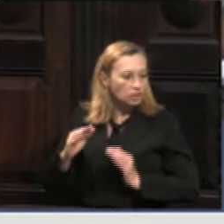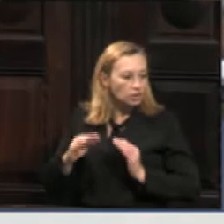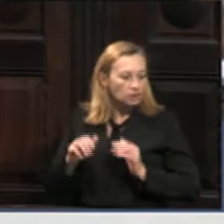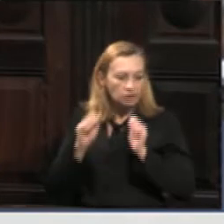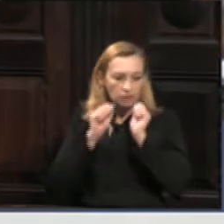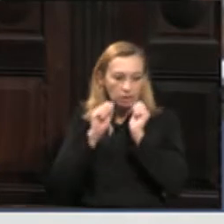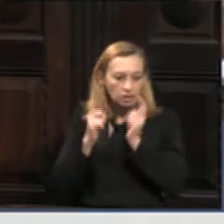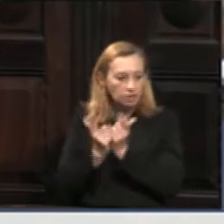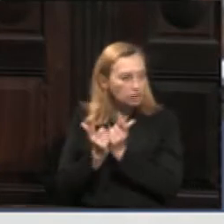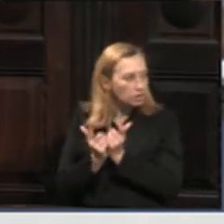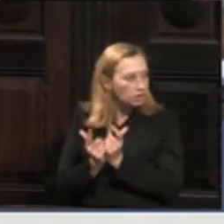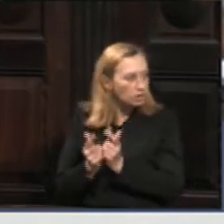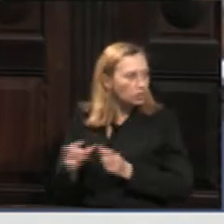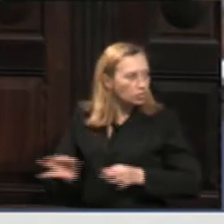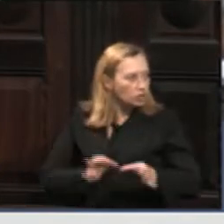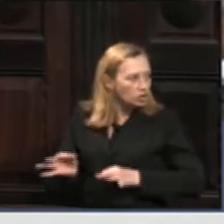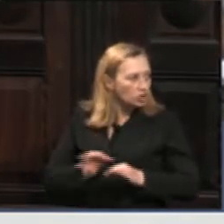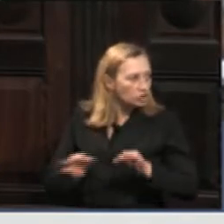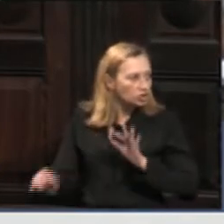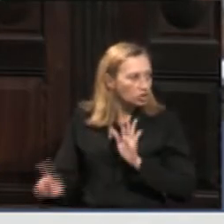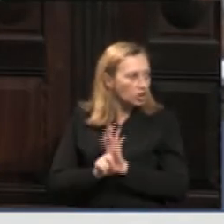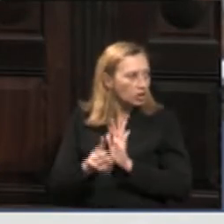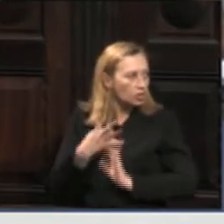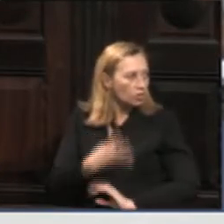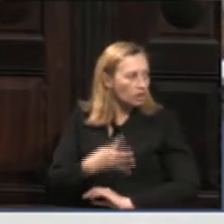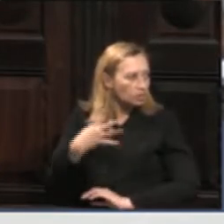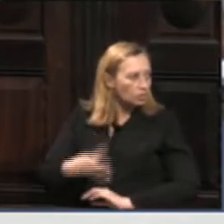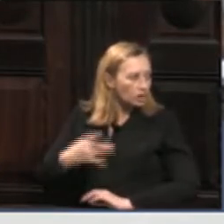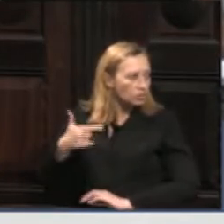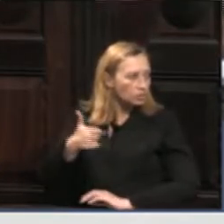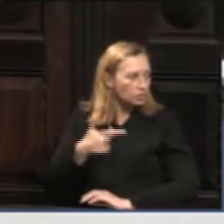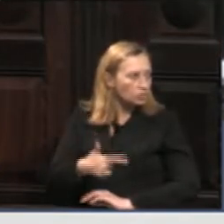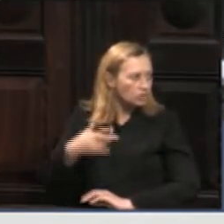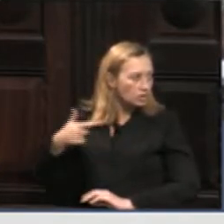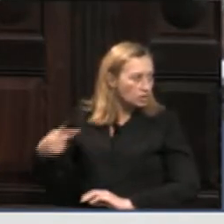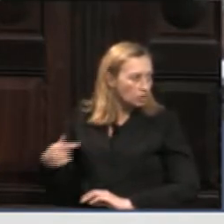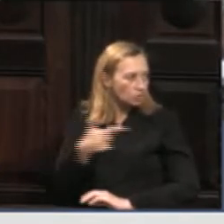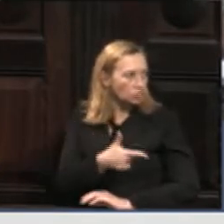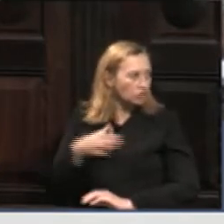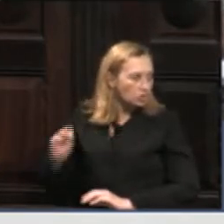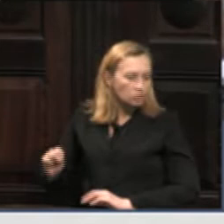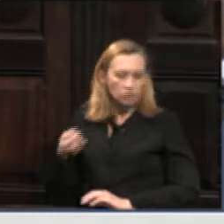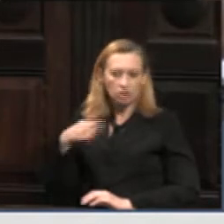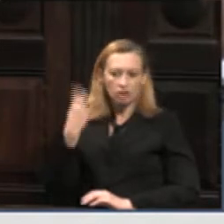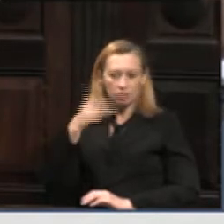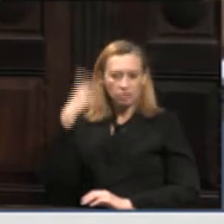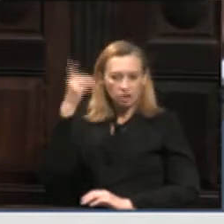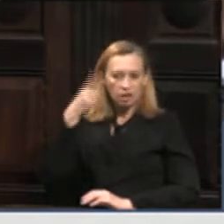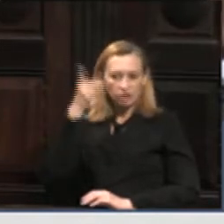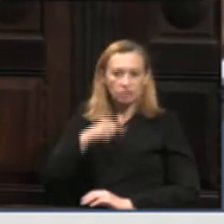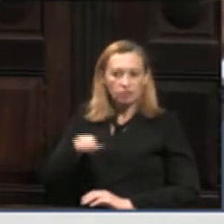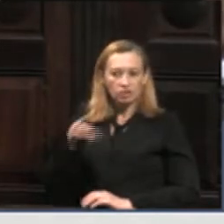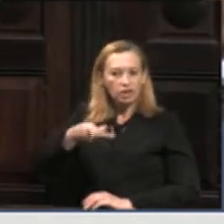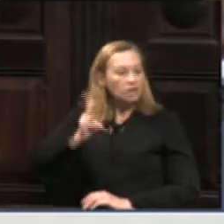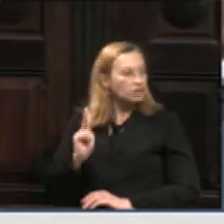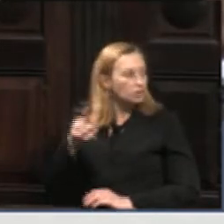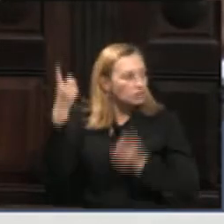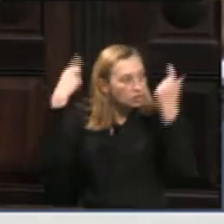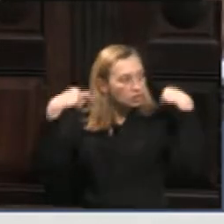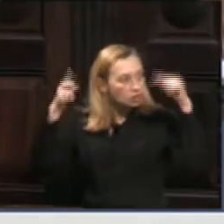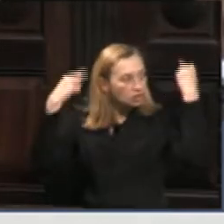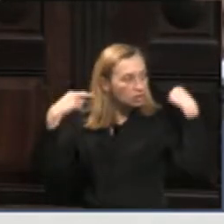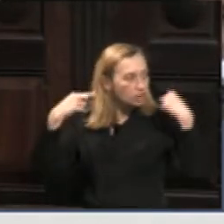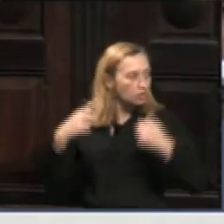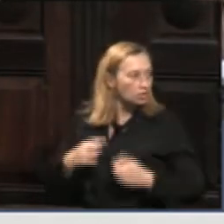seja incluído na ordem do dia o projeto de lei número 4427/2018, de autoria do deputado Valdec Carneiro, que inclui no anexo da consolidação das